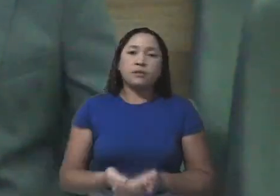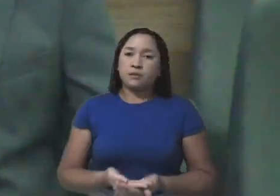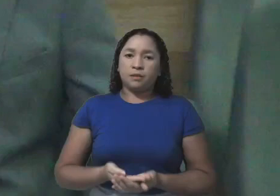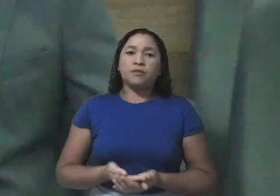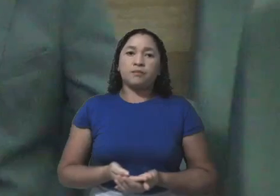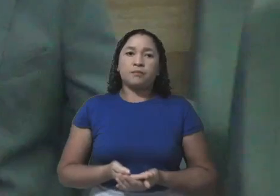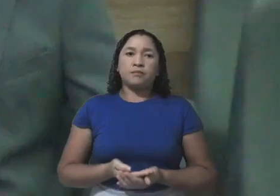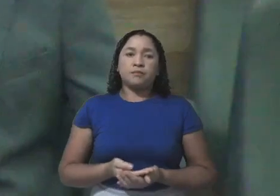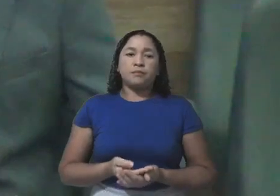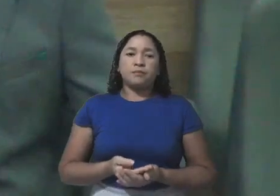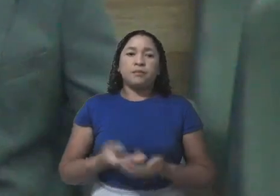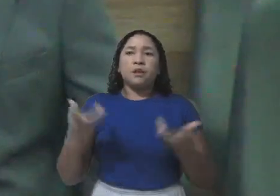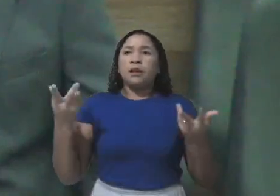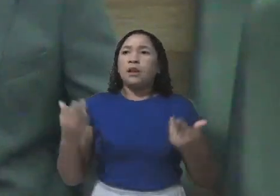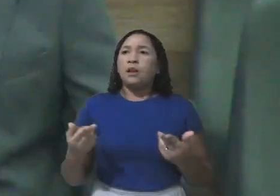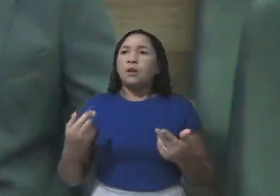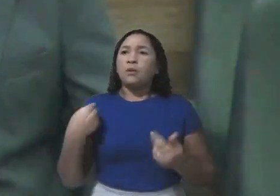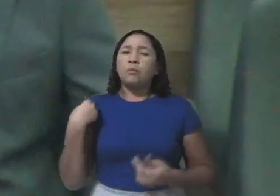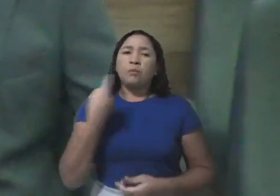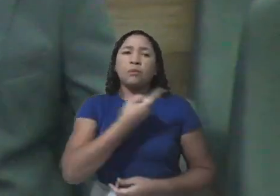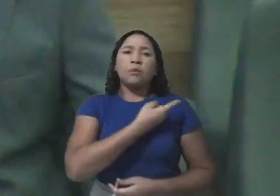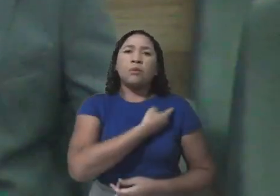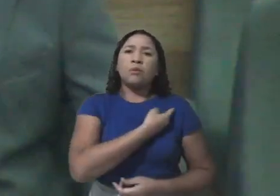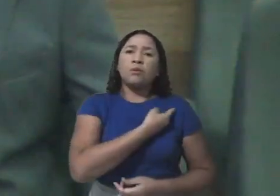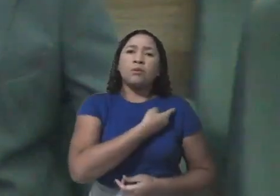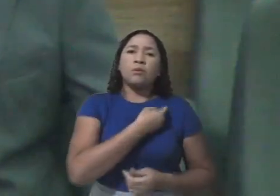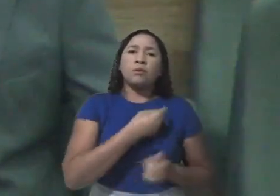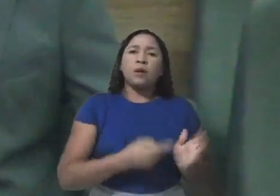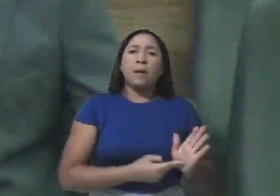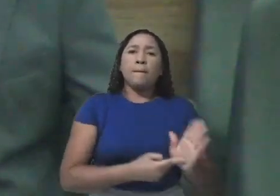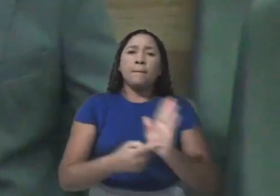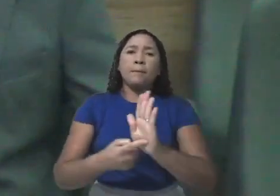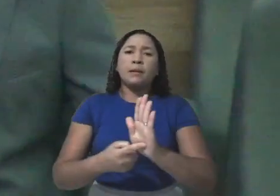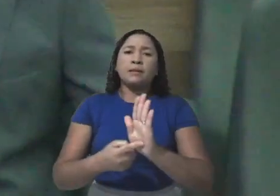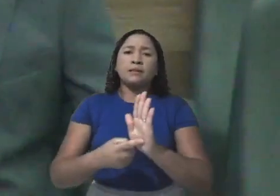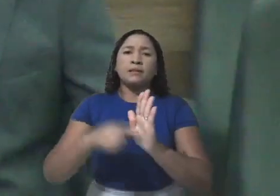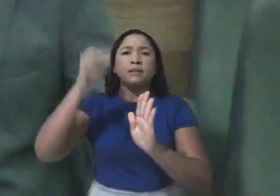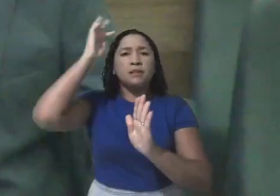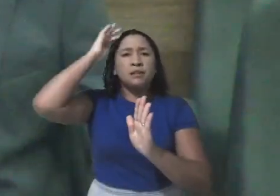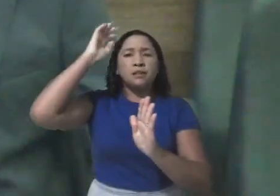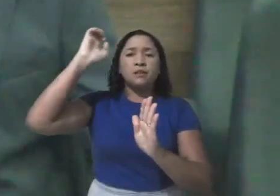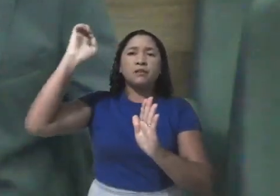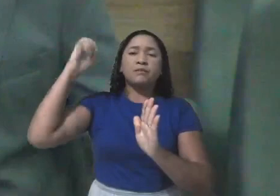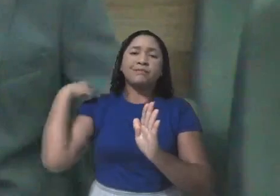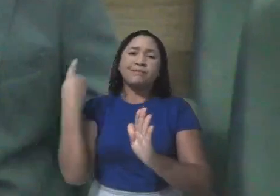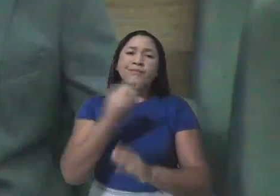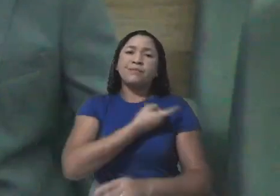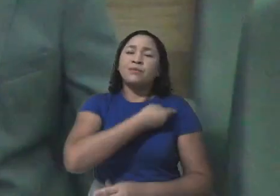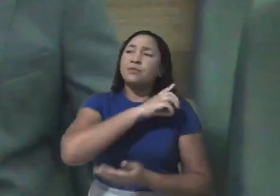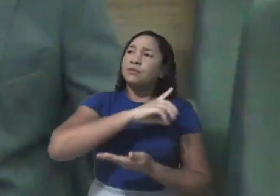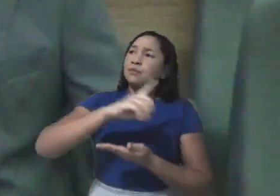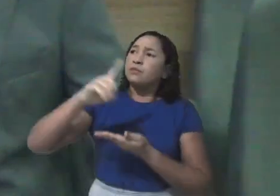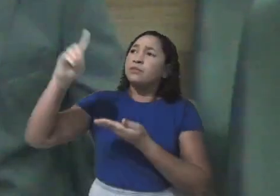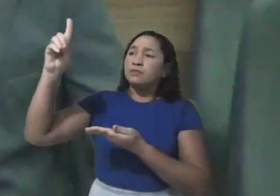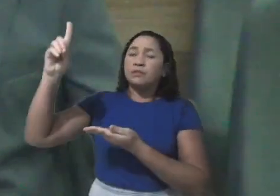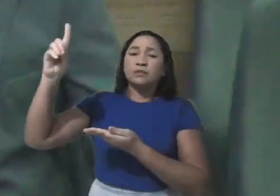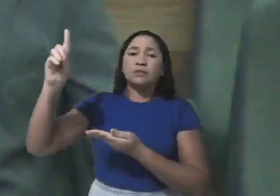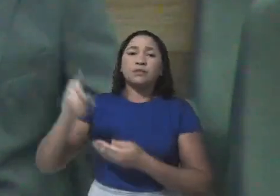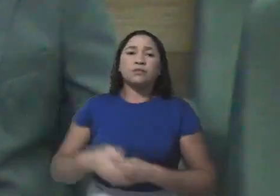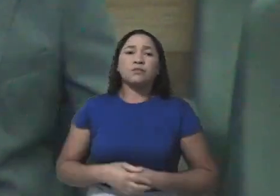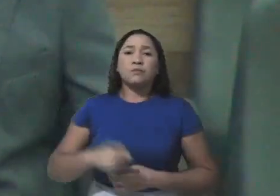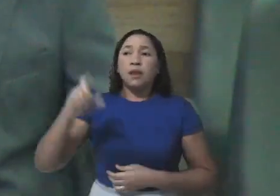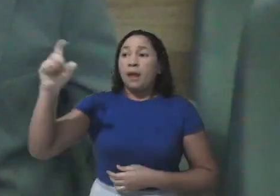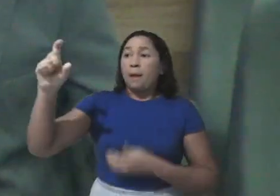nós apresentamos a nossa fé, a nossa crença em Deus. Credo vem de uma